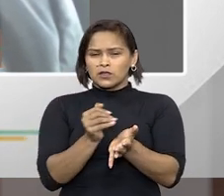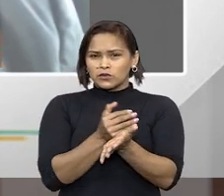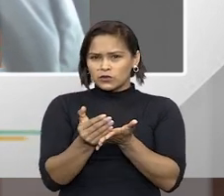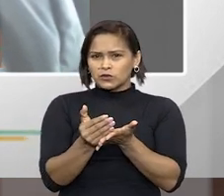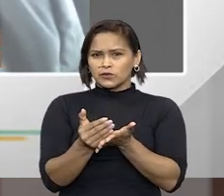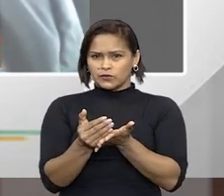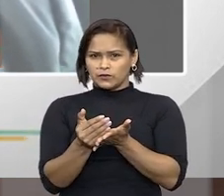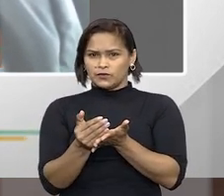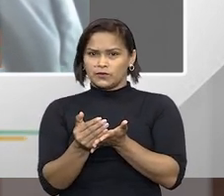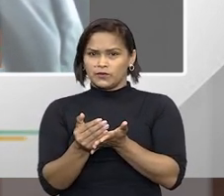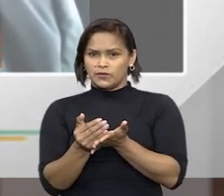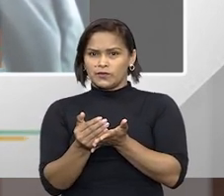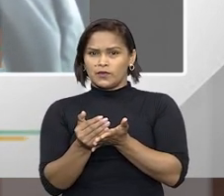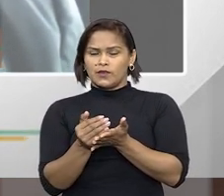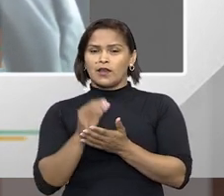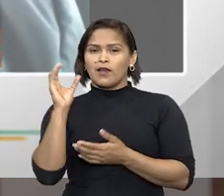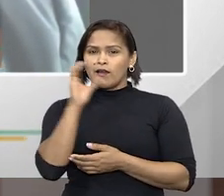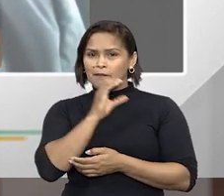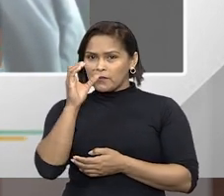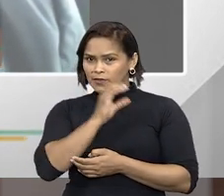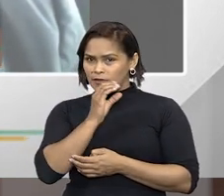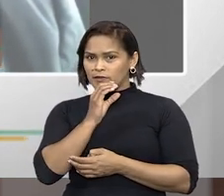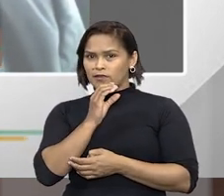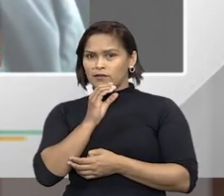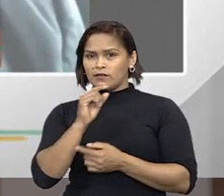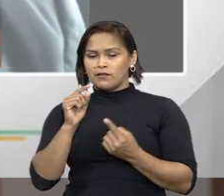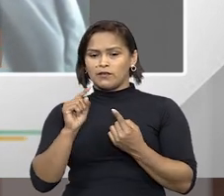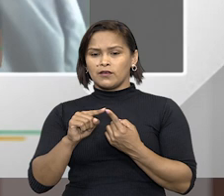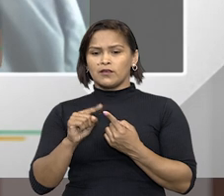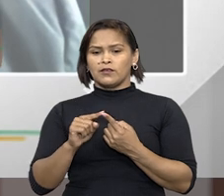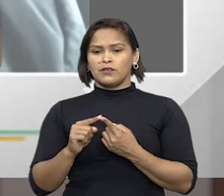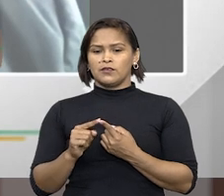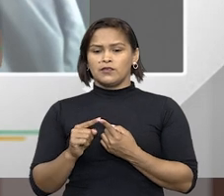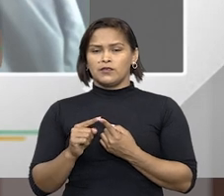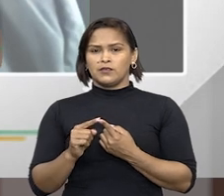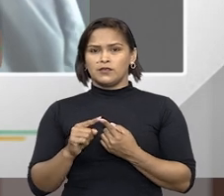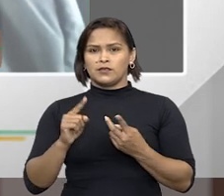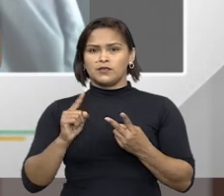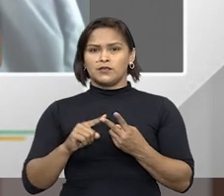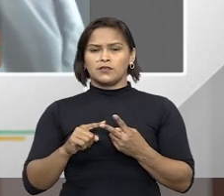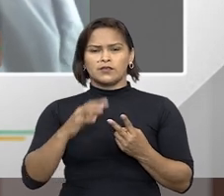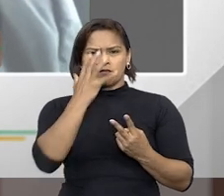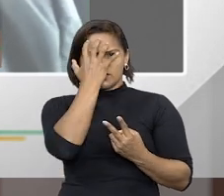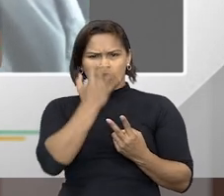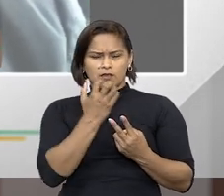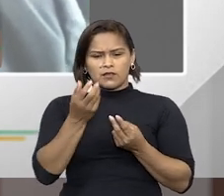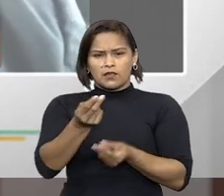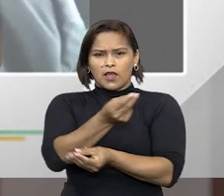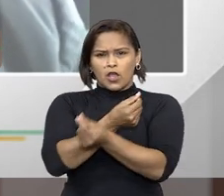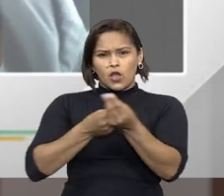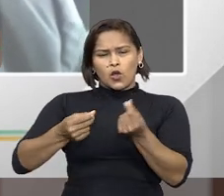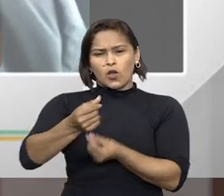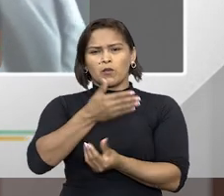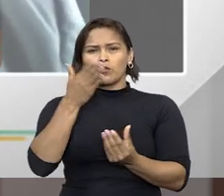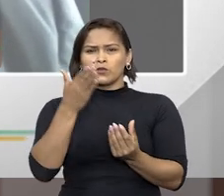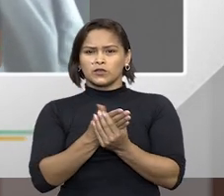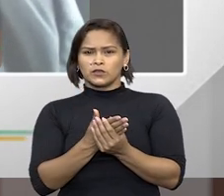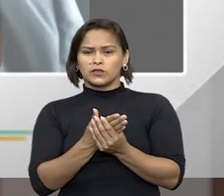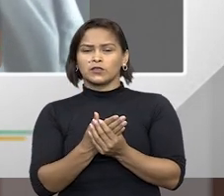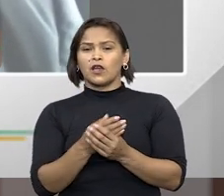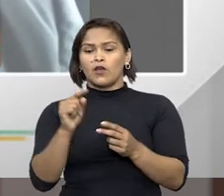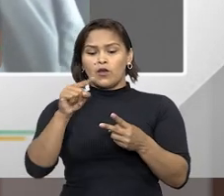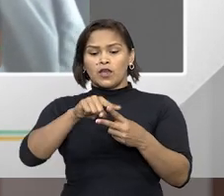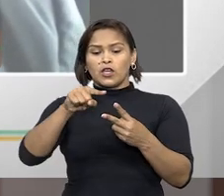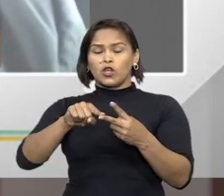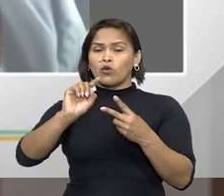da eficiência, da celeridade da economia processual e dois requisitos que